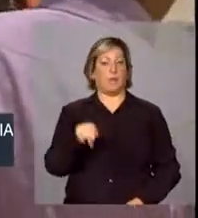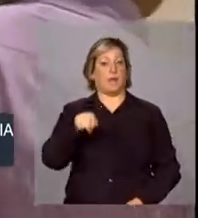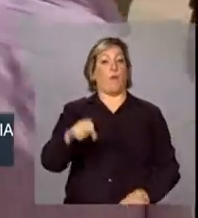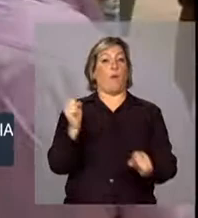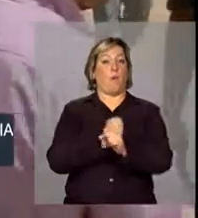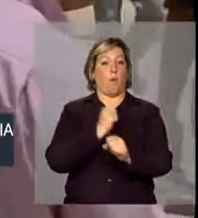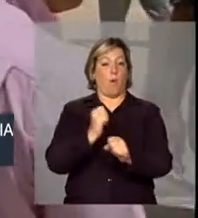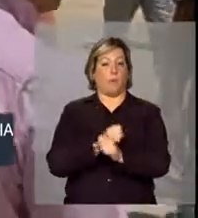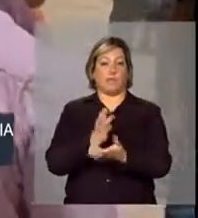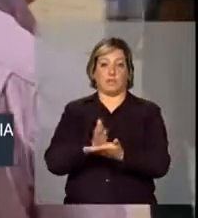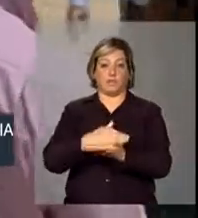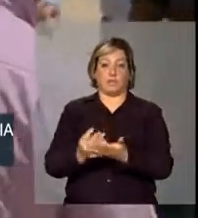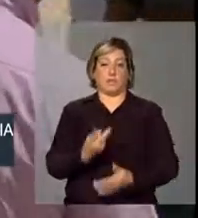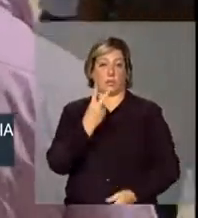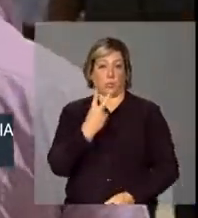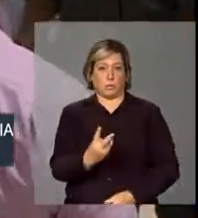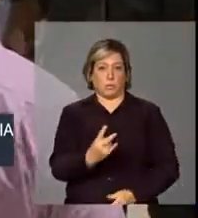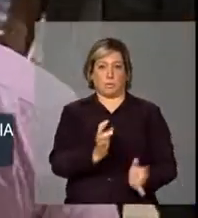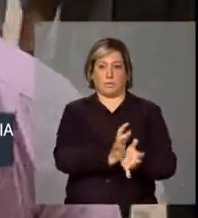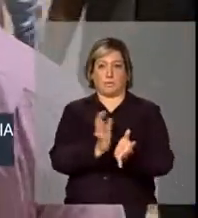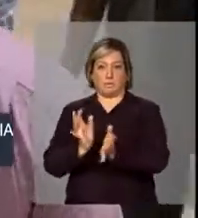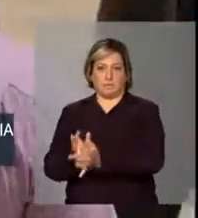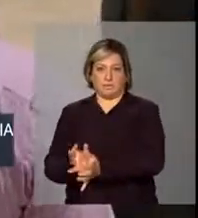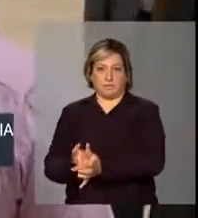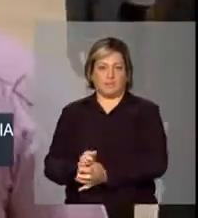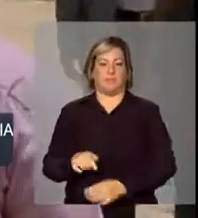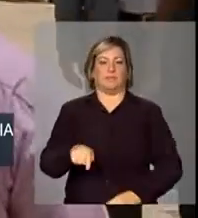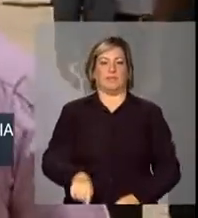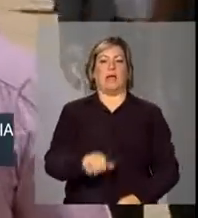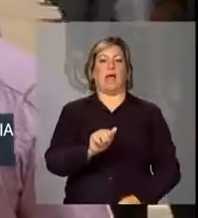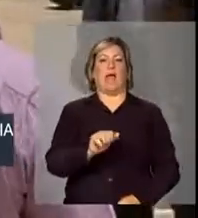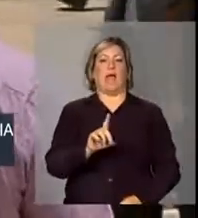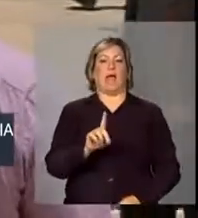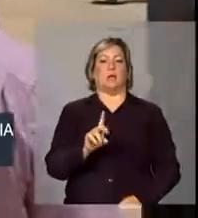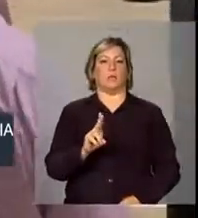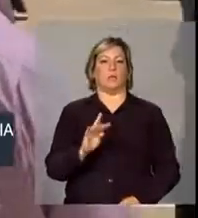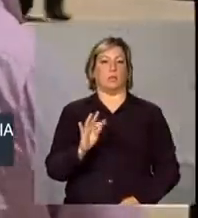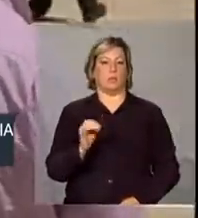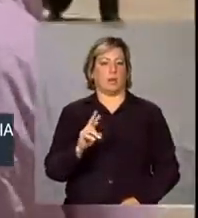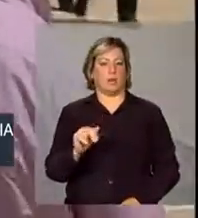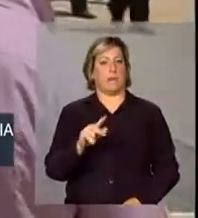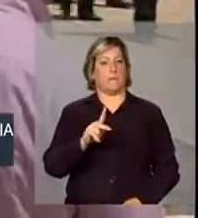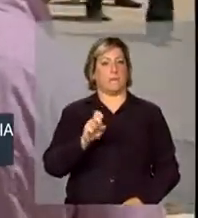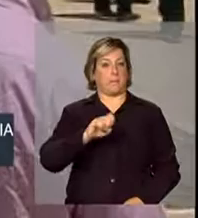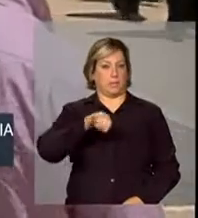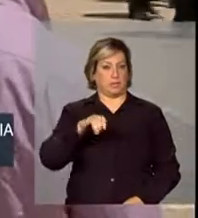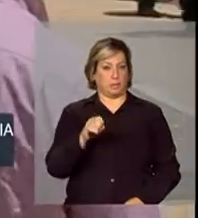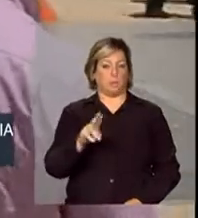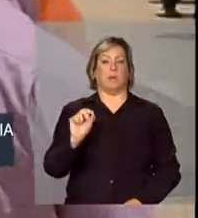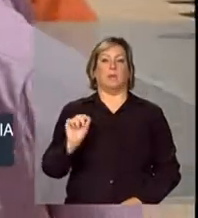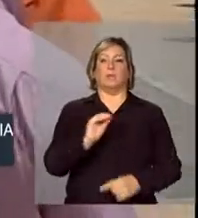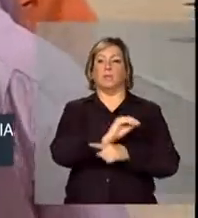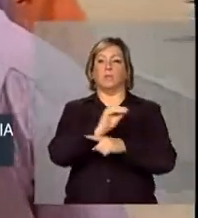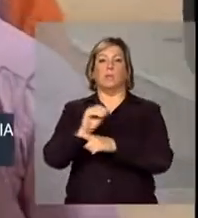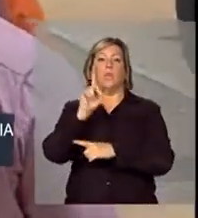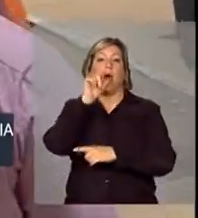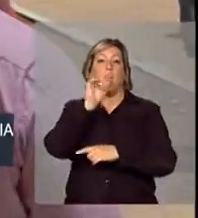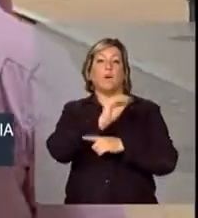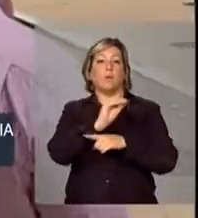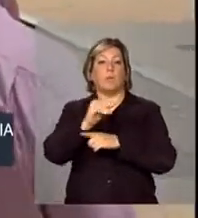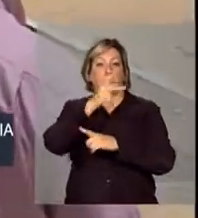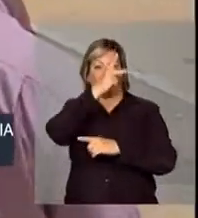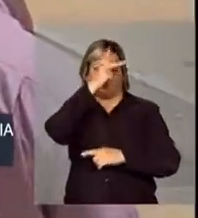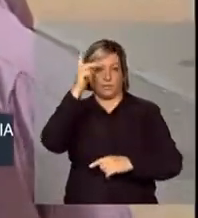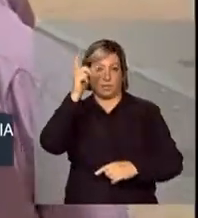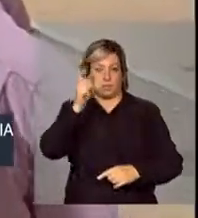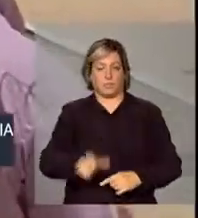está dividida em duas etapas a dutora do pageu é uma obra voltada para o abastecimento humano e após sua